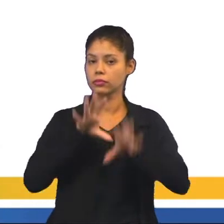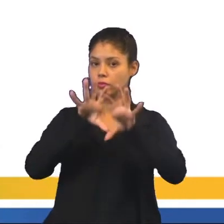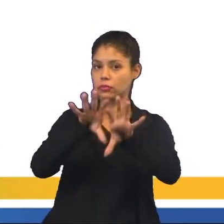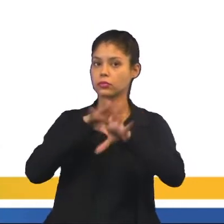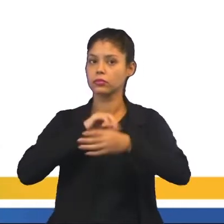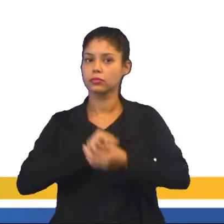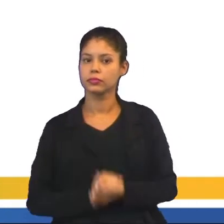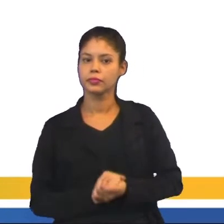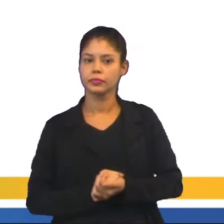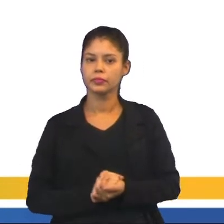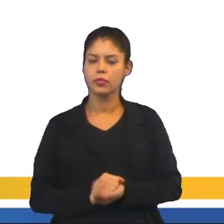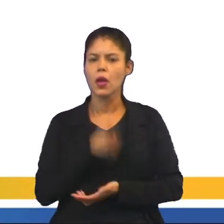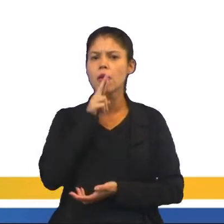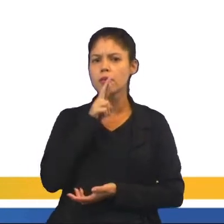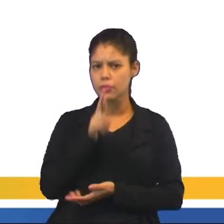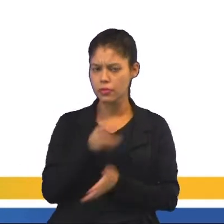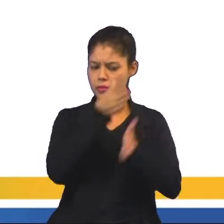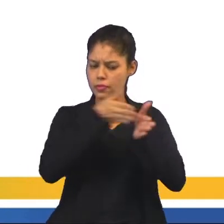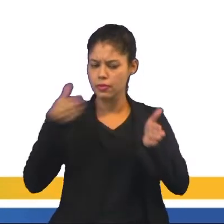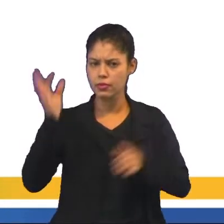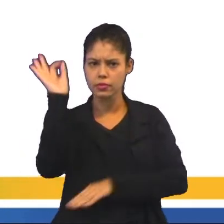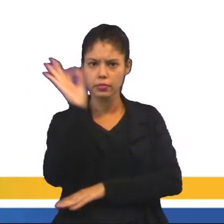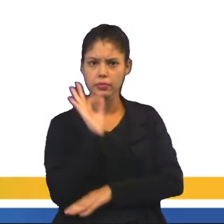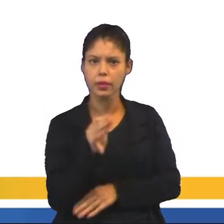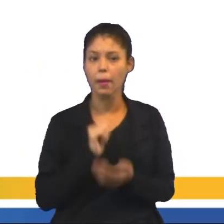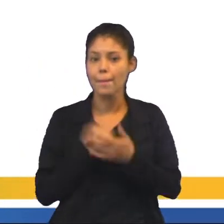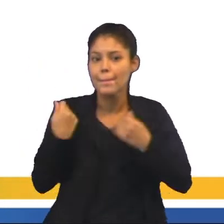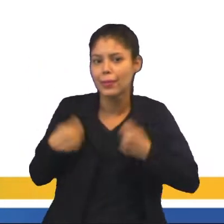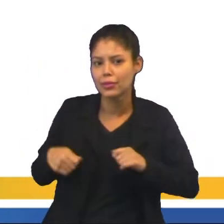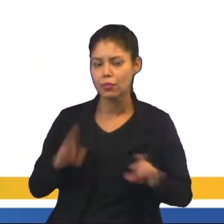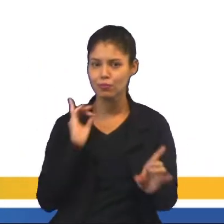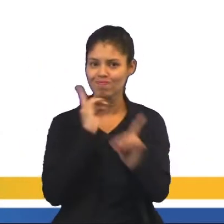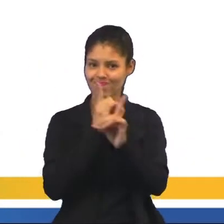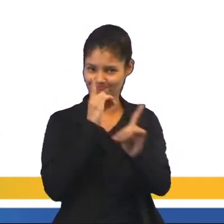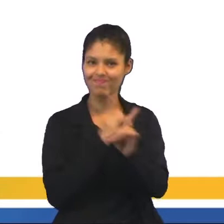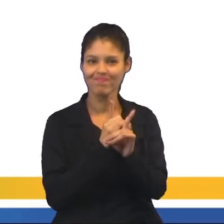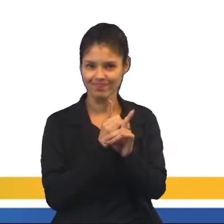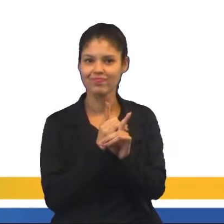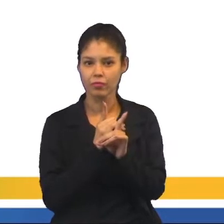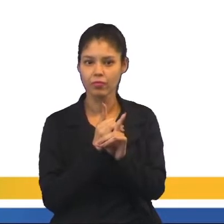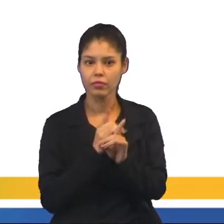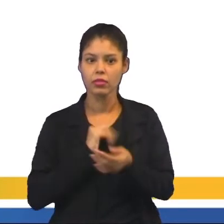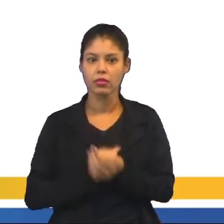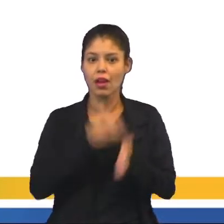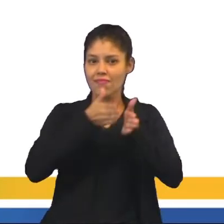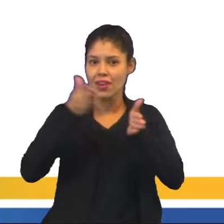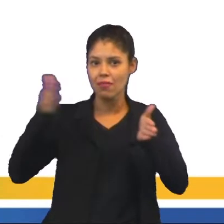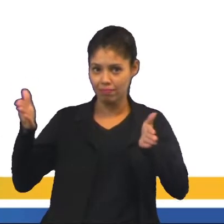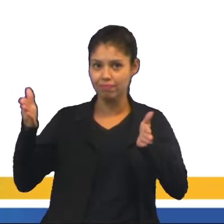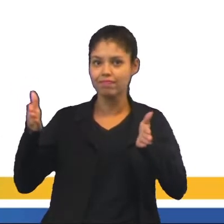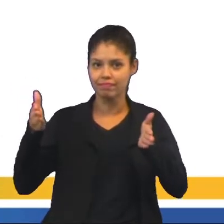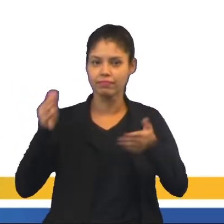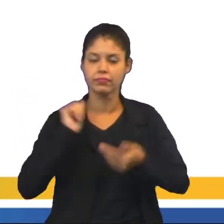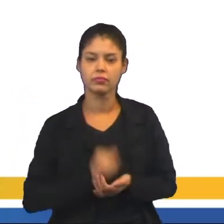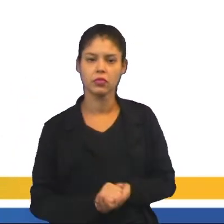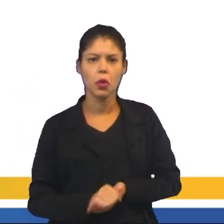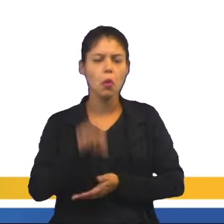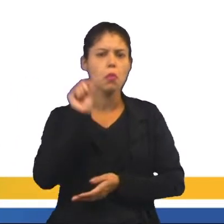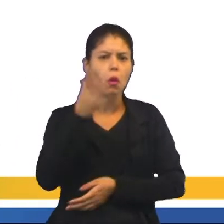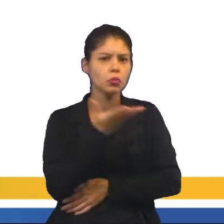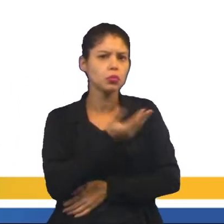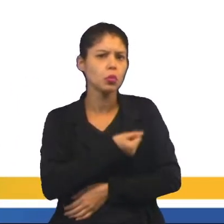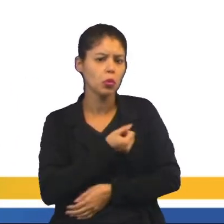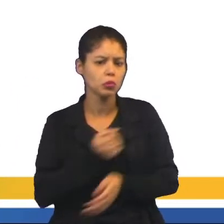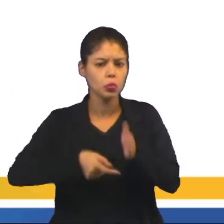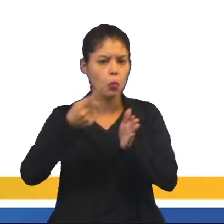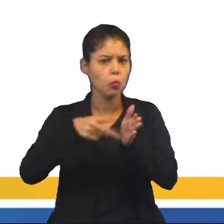disso. Para calcular a frequência relativa, precisamos encontrar a frequência absoluta, o que é o número